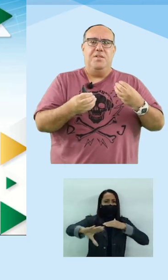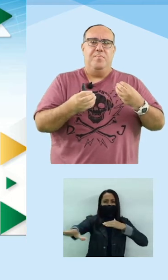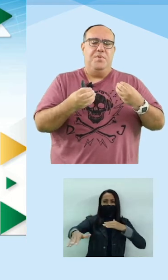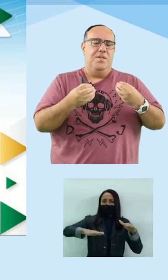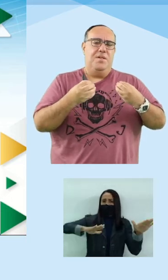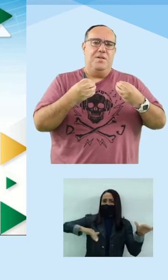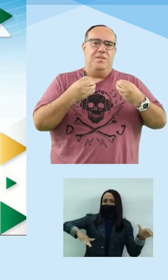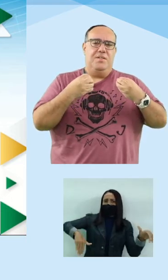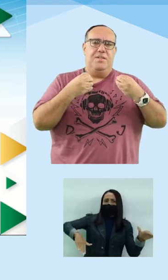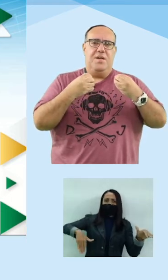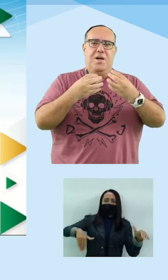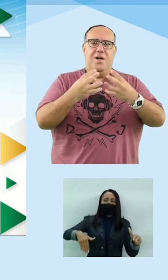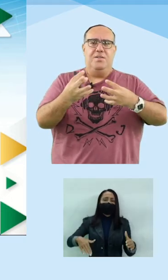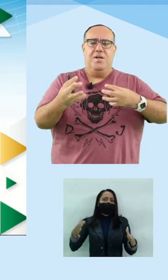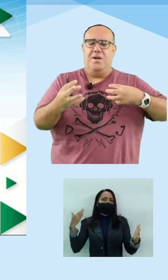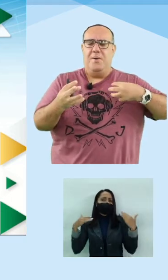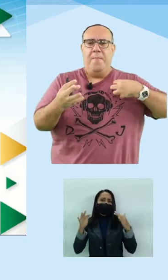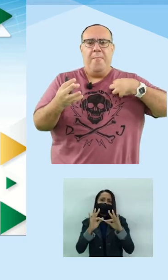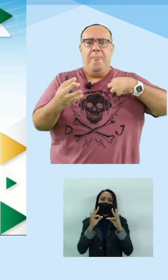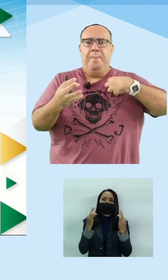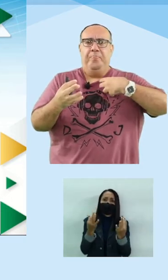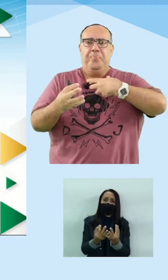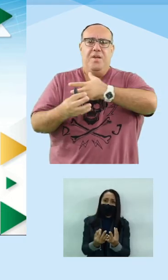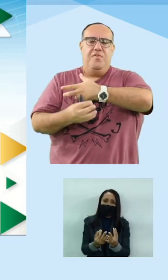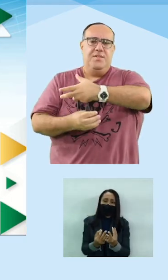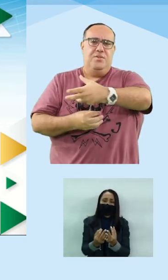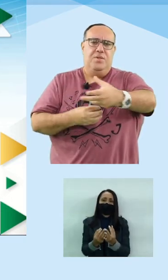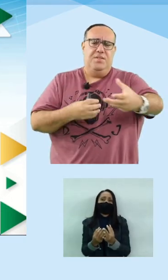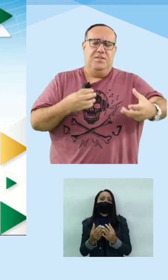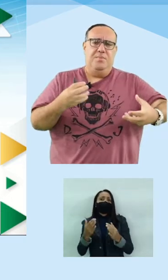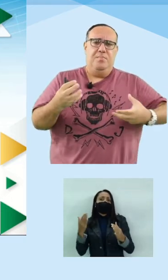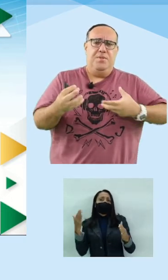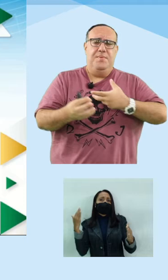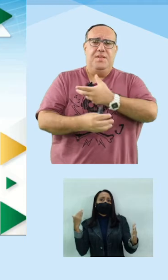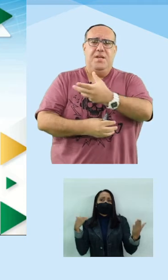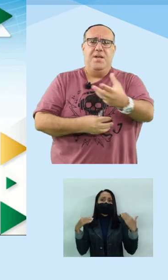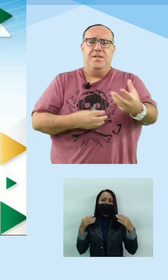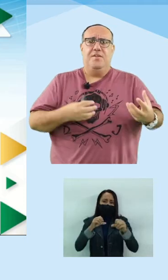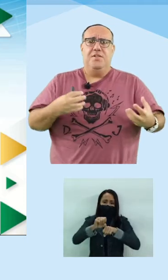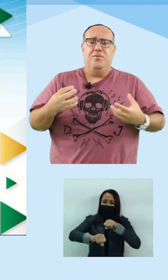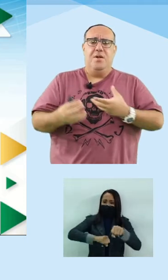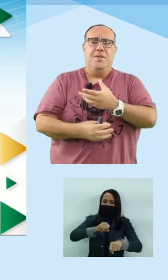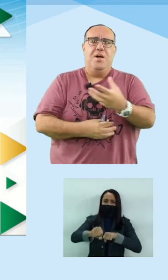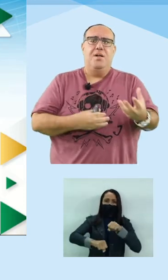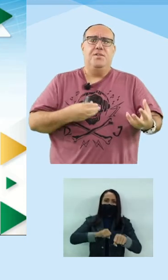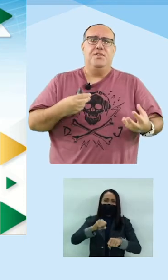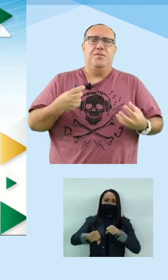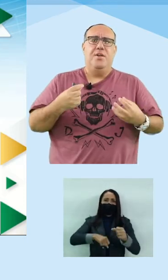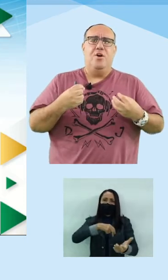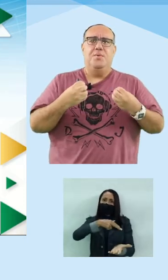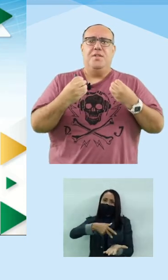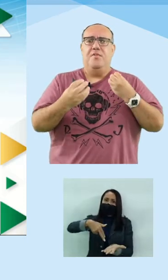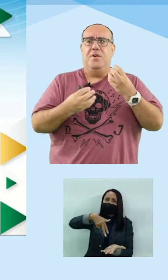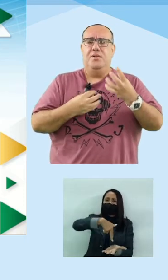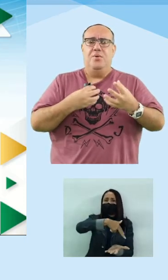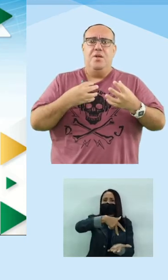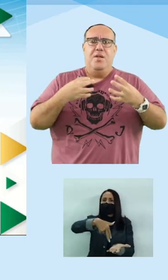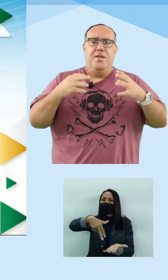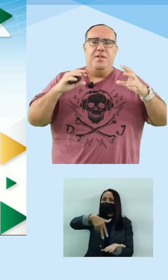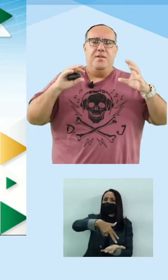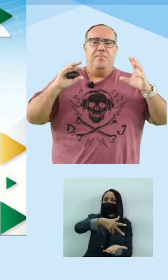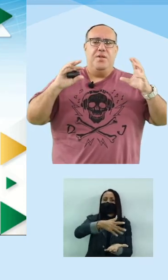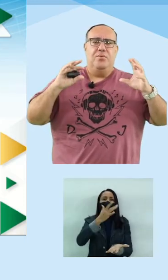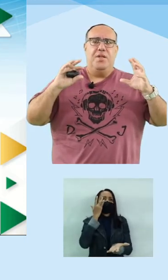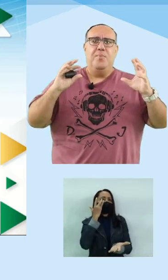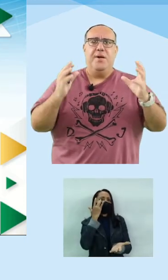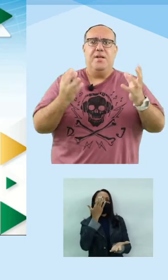né? De andar de carro, andar andando de bicicleta, fazendo caminhadas, né? Observando